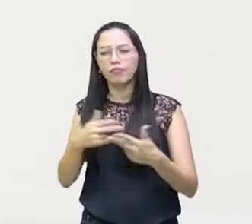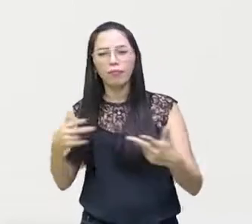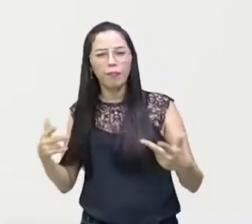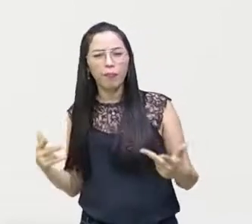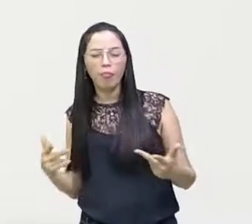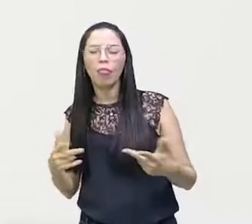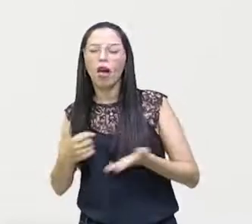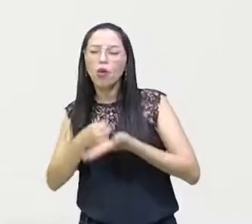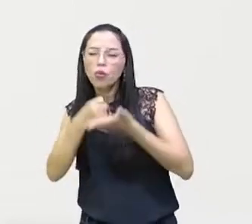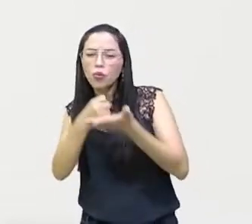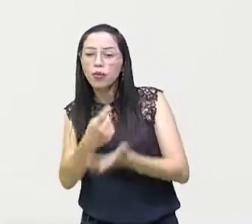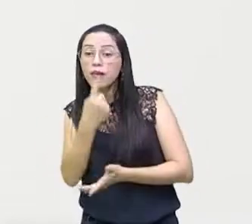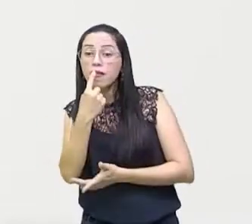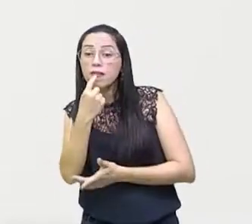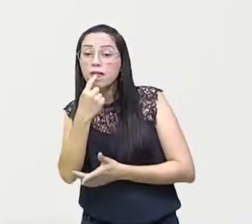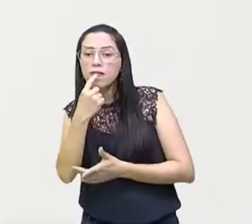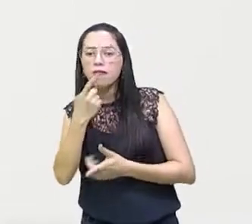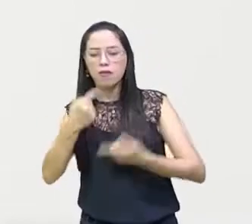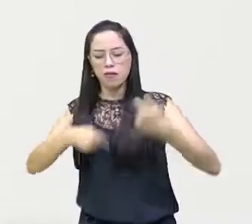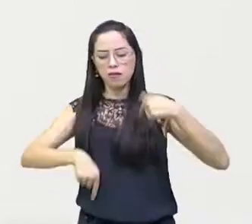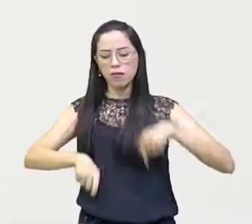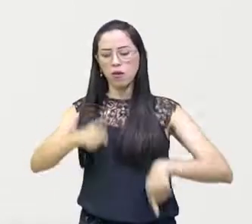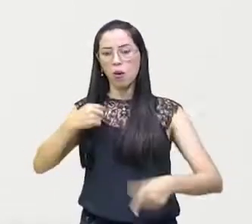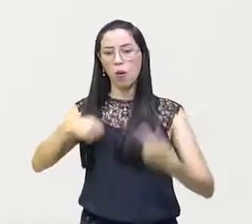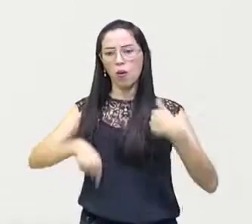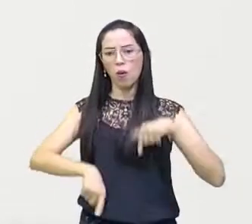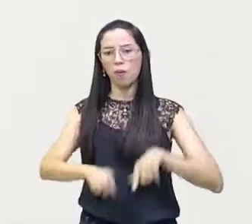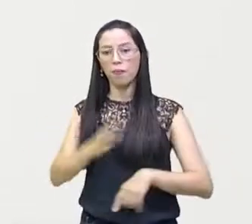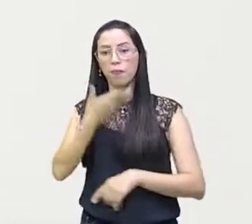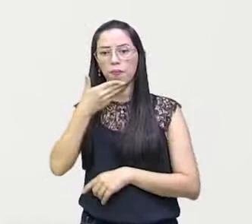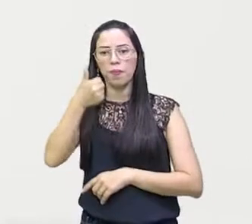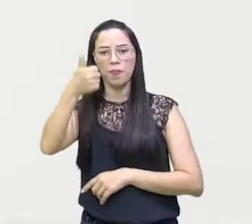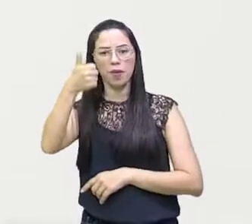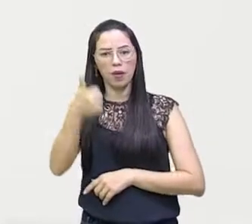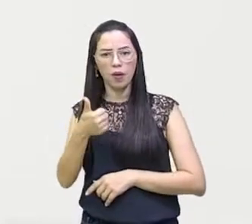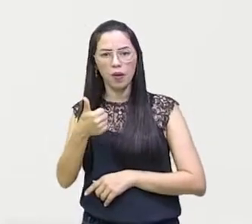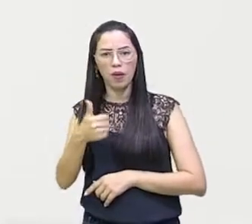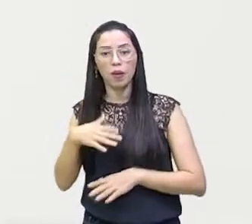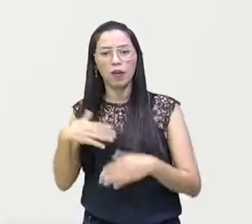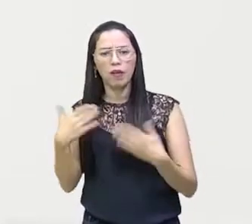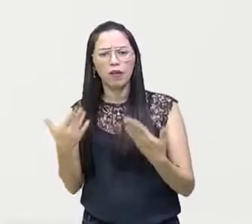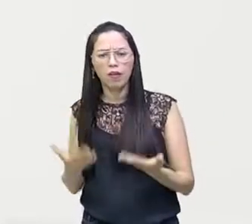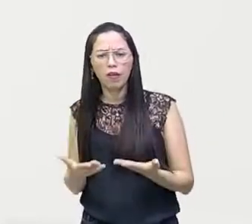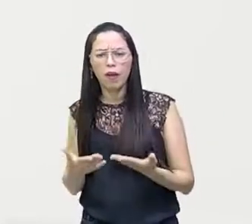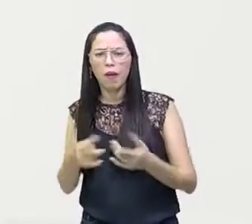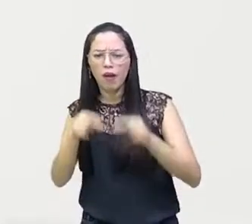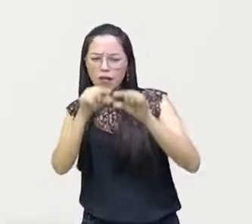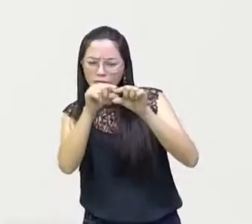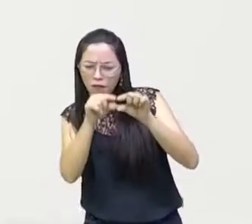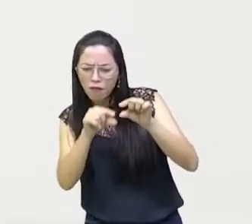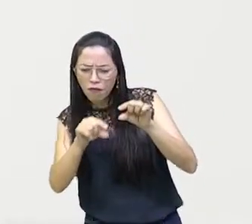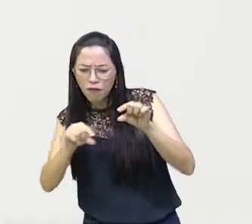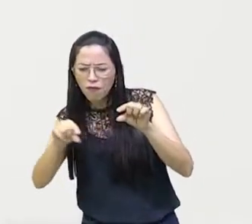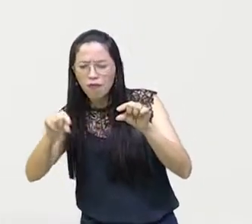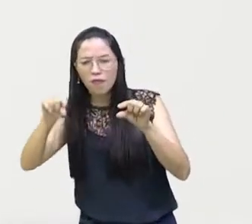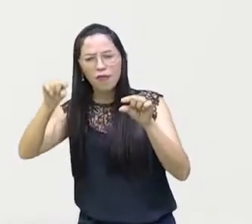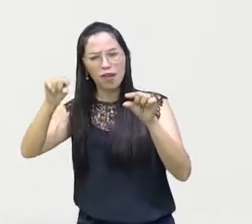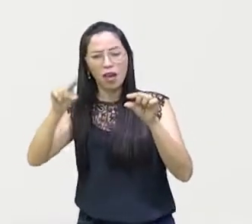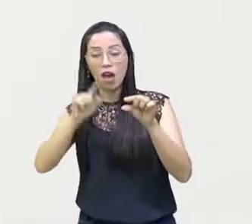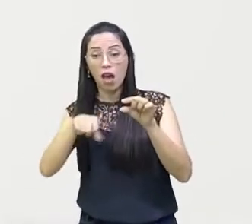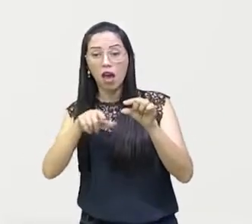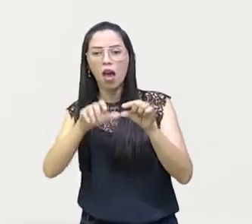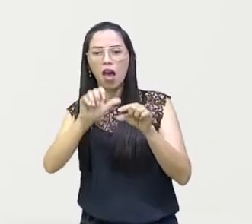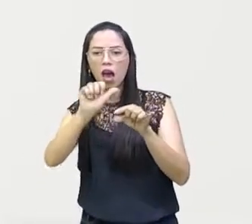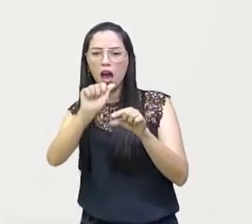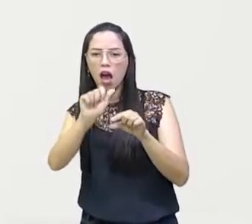melhor. E essa via aqui, como eu falei para vocês, essa via aqui, ó, por onde o sangue passa, são as artérias. Ela é